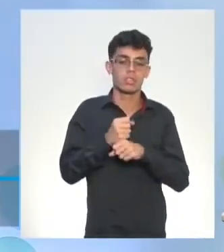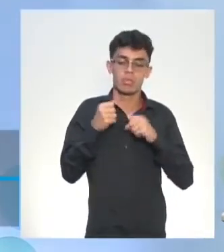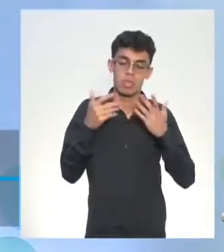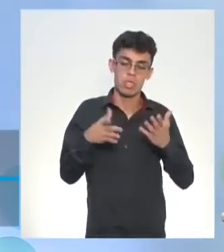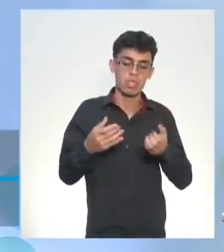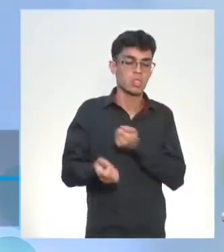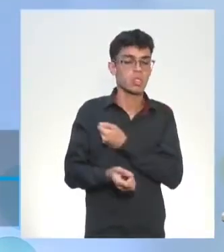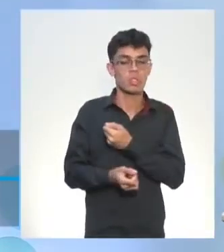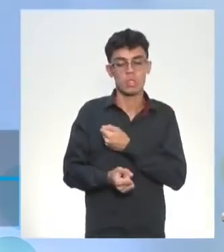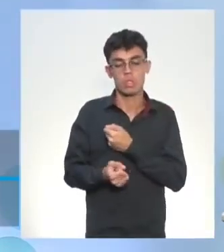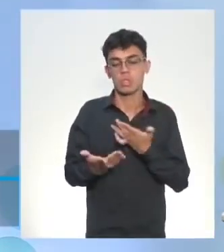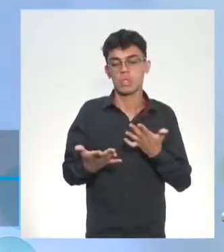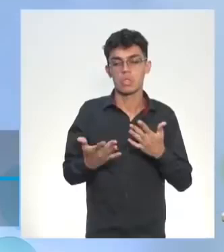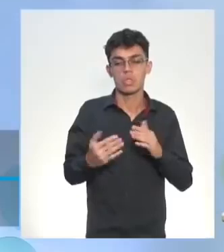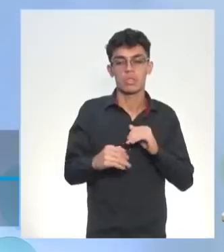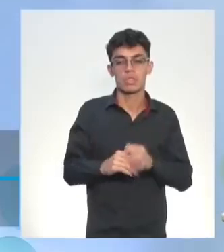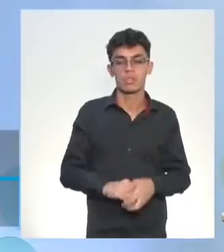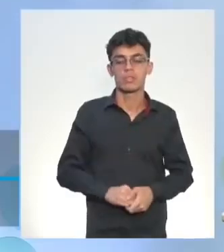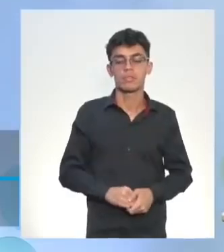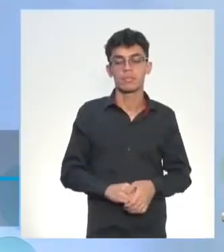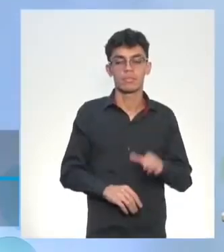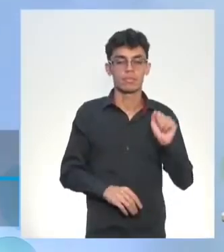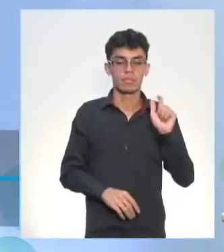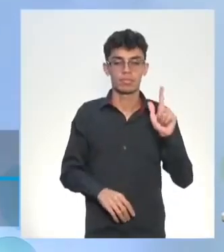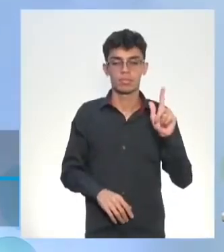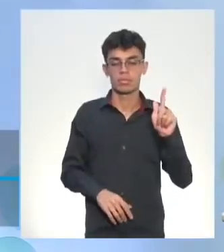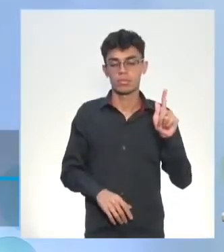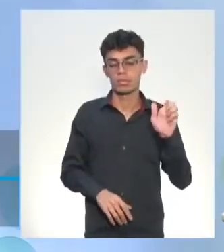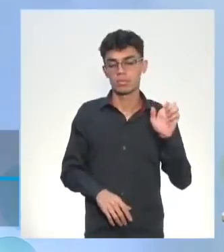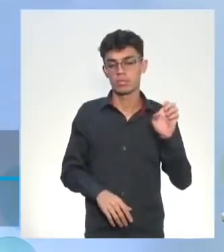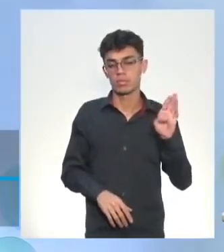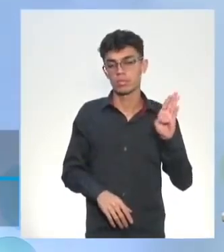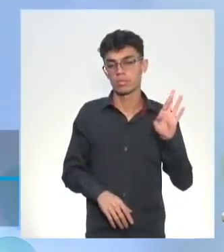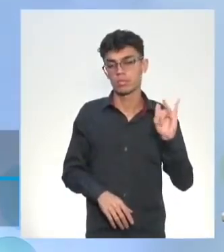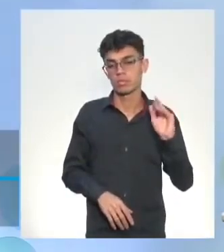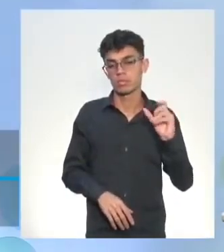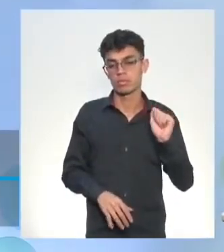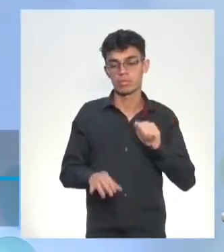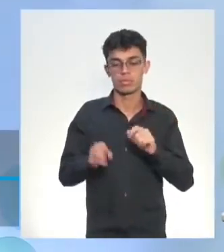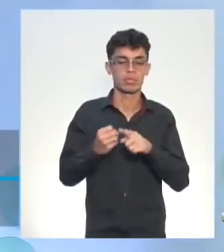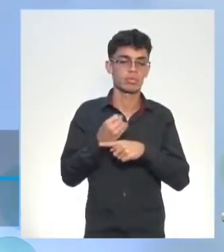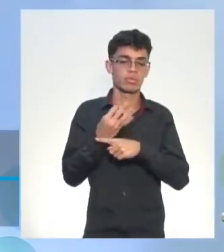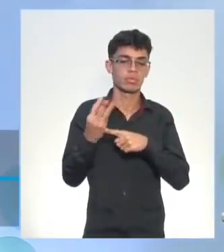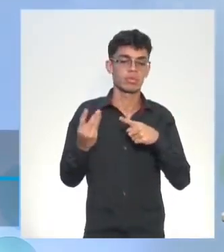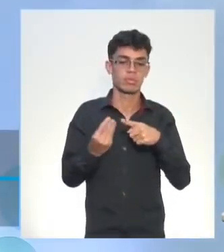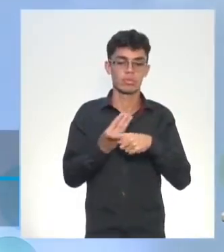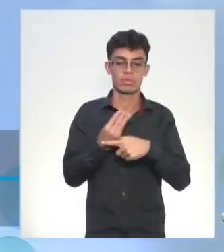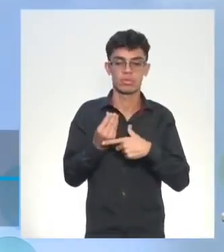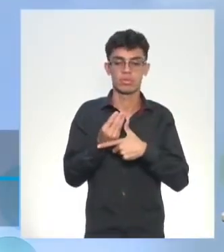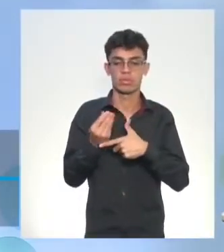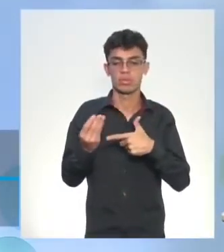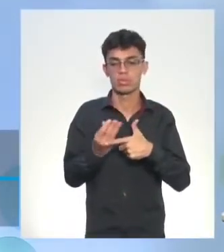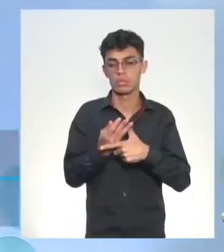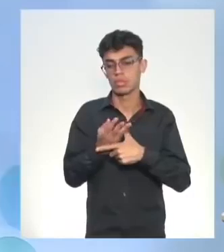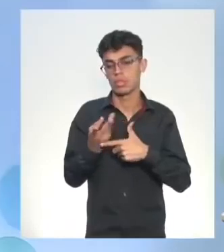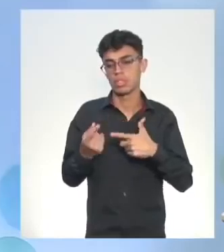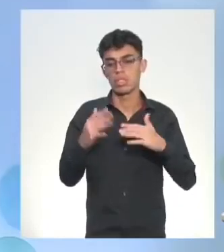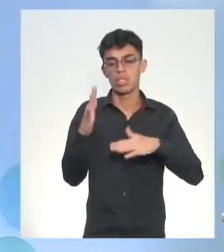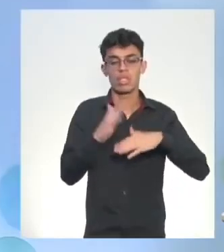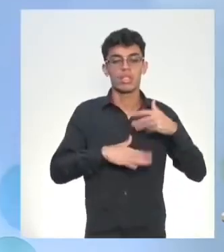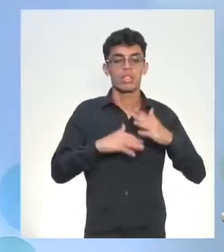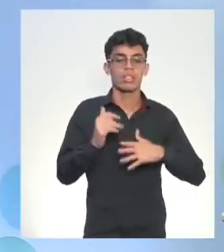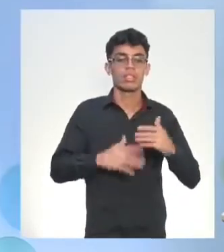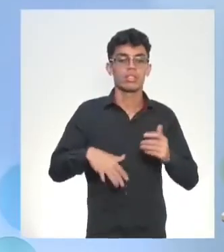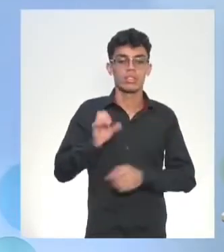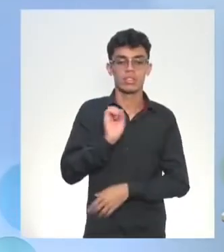números, a gente vai operar algebricamente falando, e daqui a um pouco eu vou dizer o que é. Nossa habilidade é a habilidade